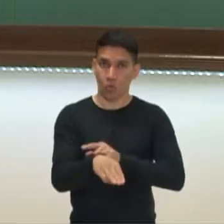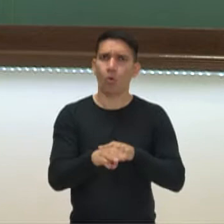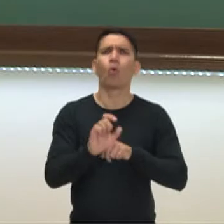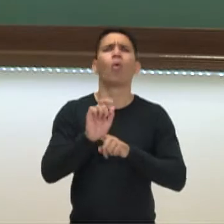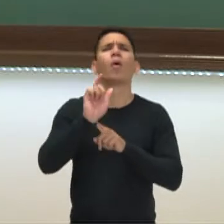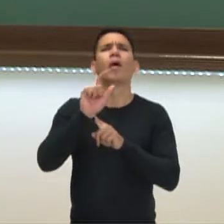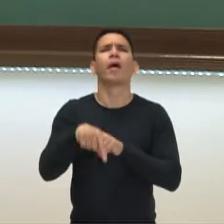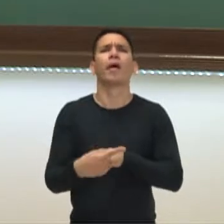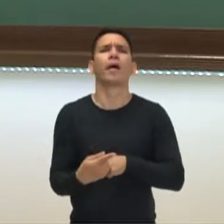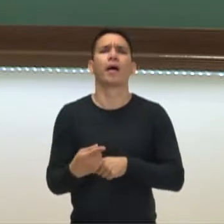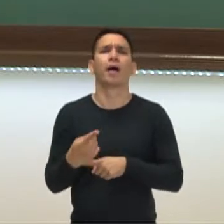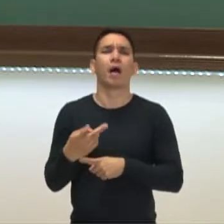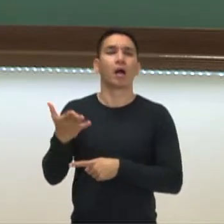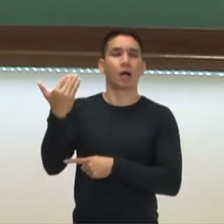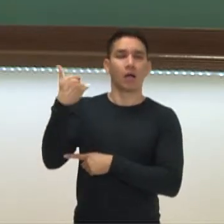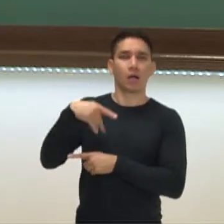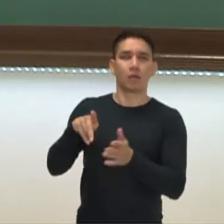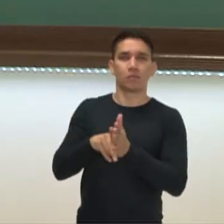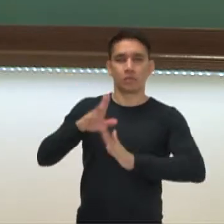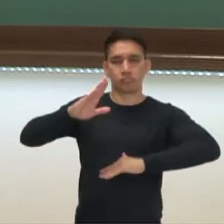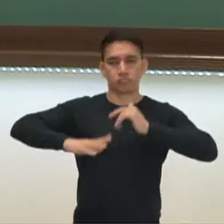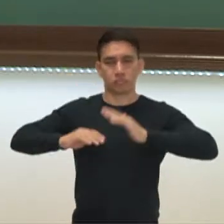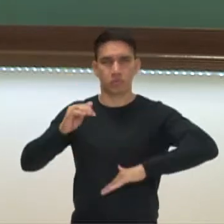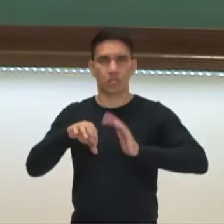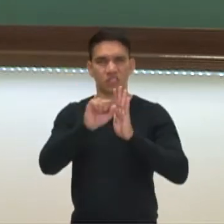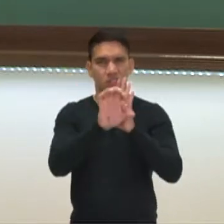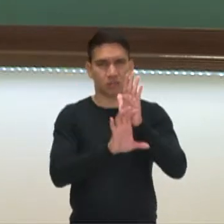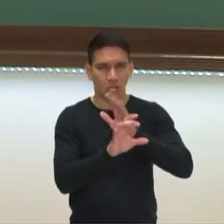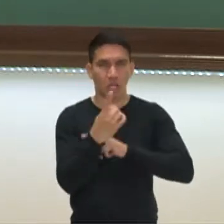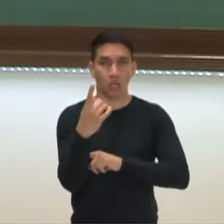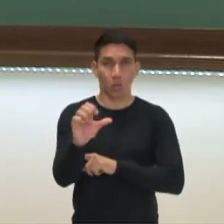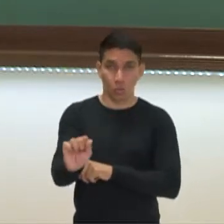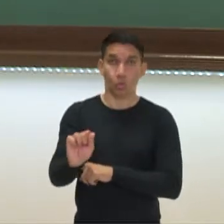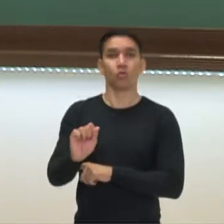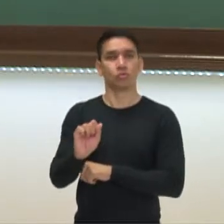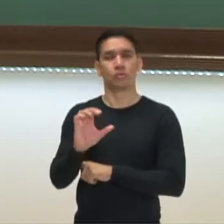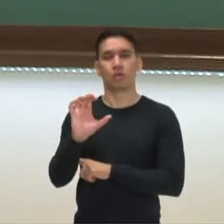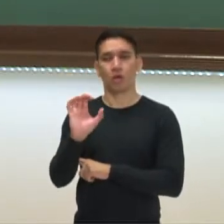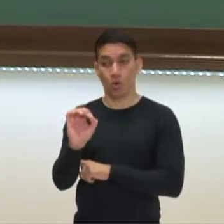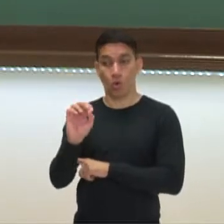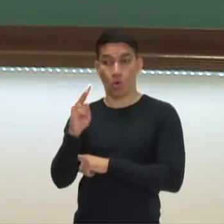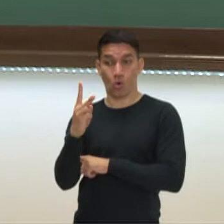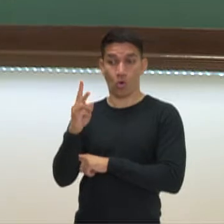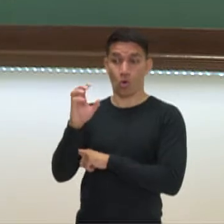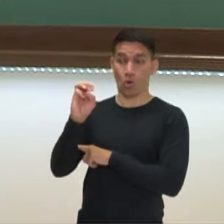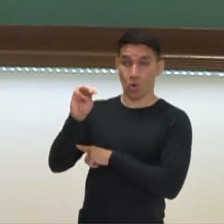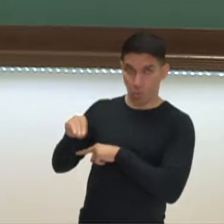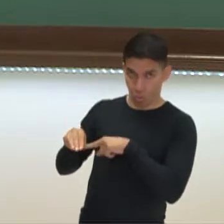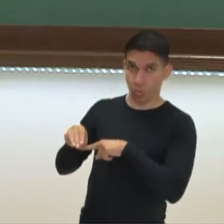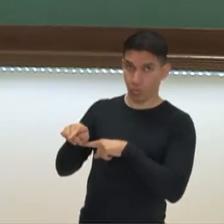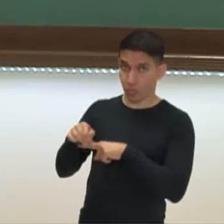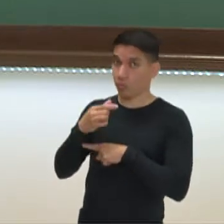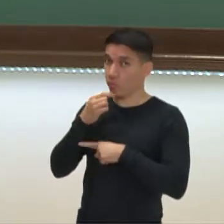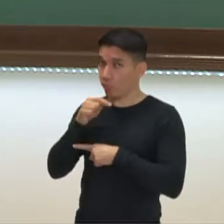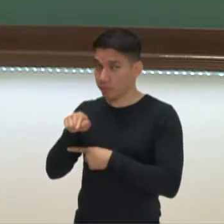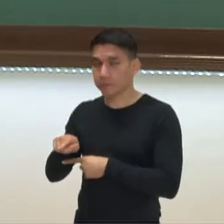Ohm, que é um cientista do século XVIII, que estudou circuitos,